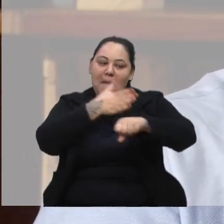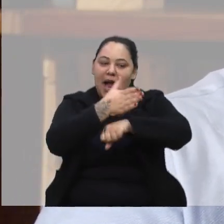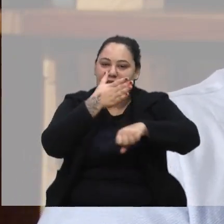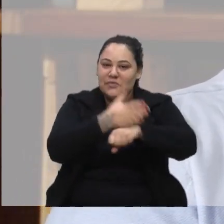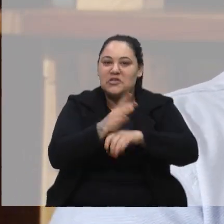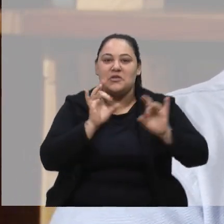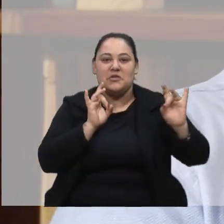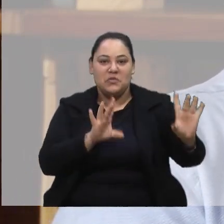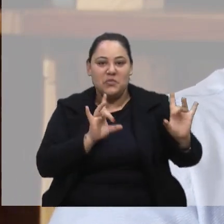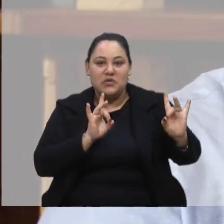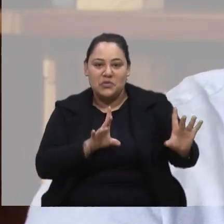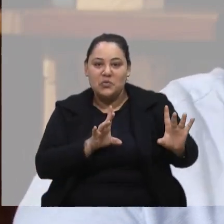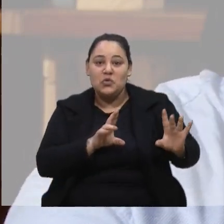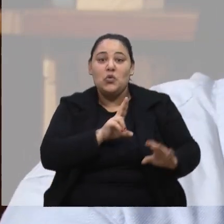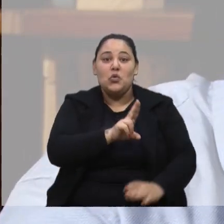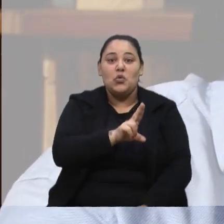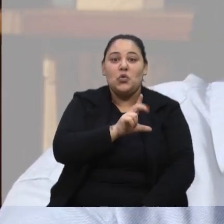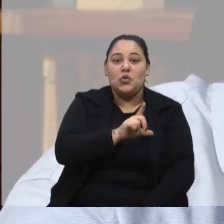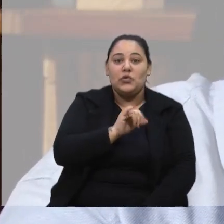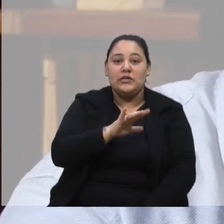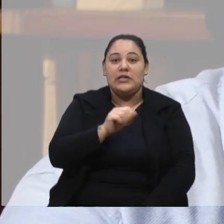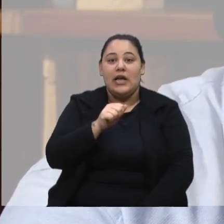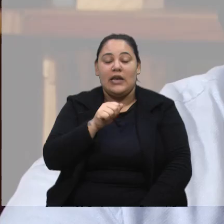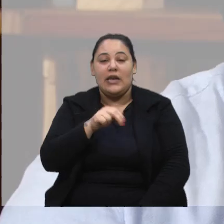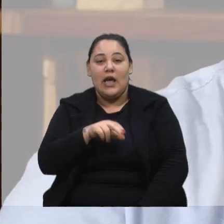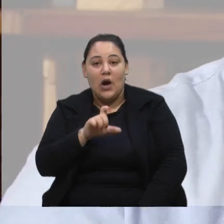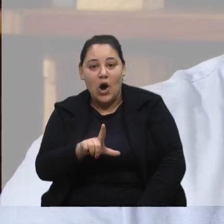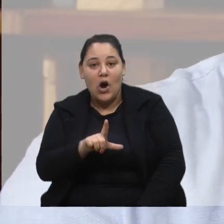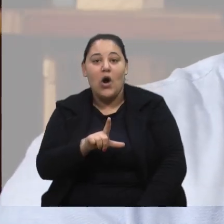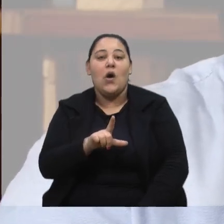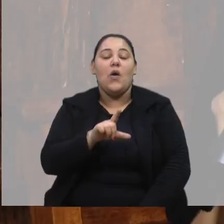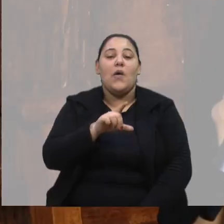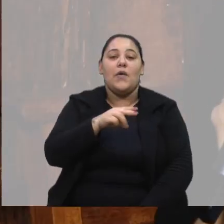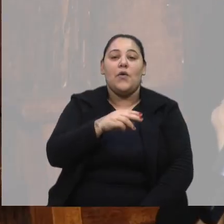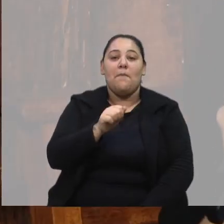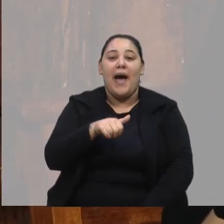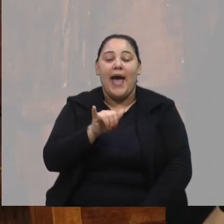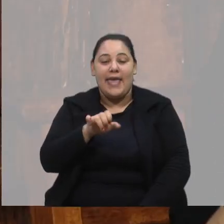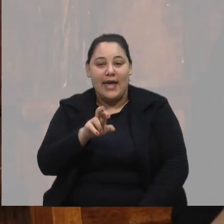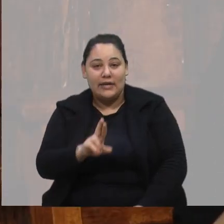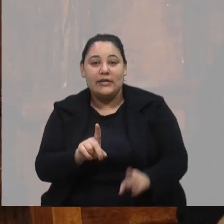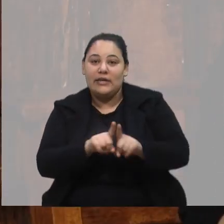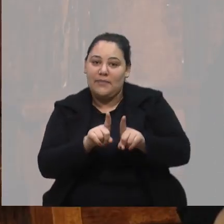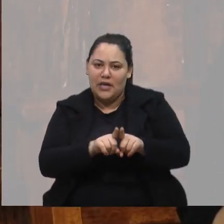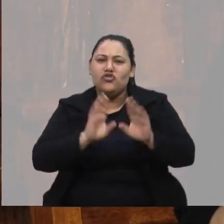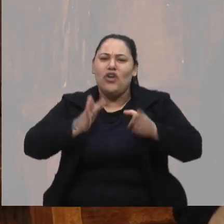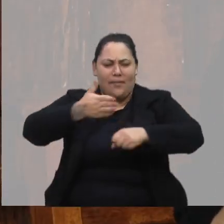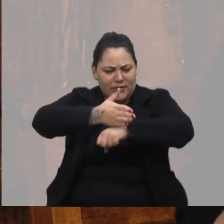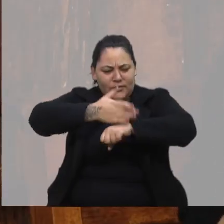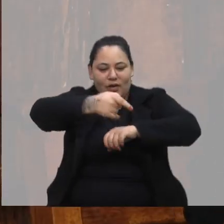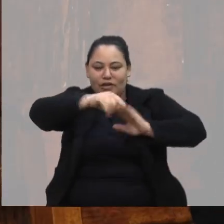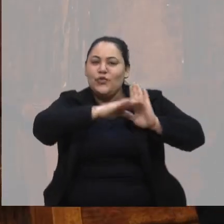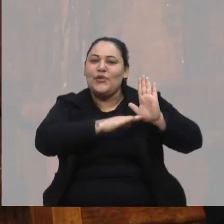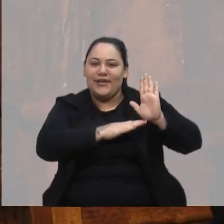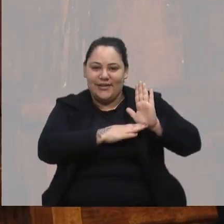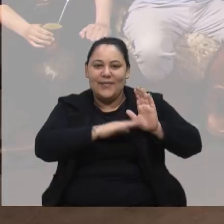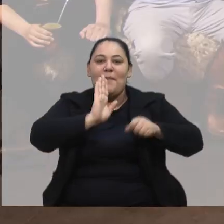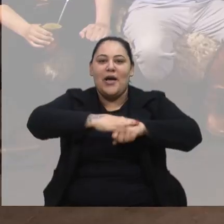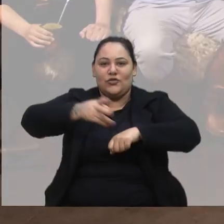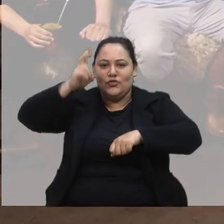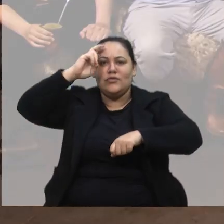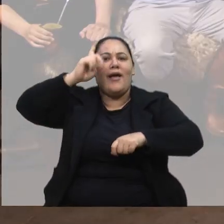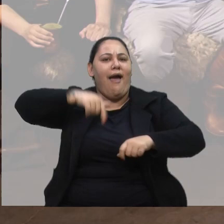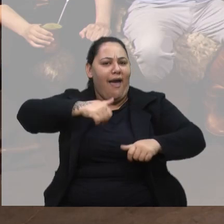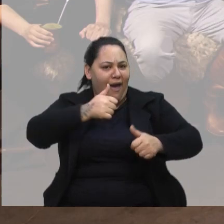com o Lucianel e Luciano Maia, que foi o produtor do meu trabalho. E o Lucianel, inclusive, já participou do Mais Cultura, e ele é uma referência, né, para nós. Nossa,